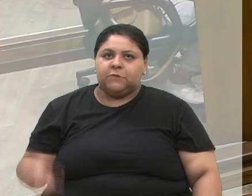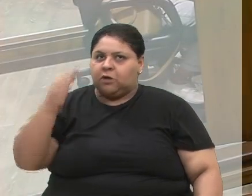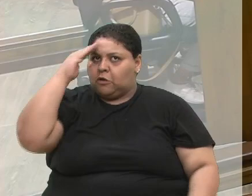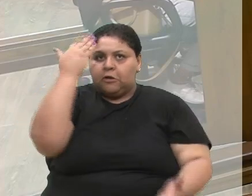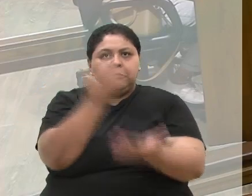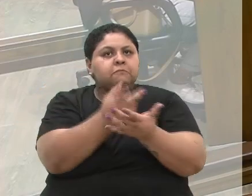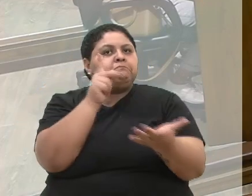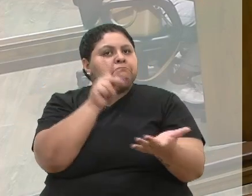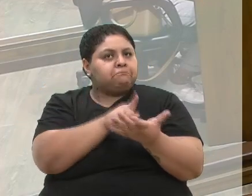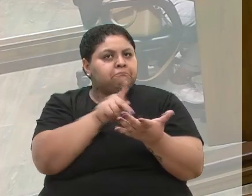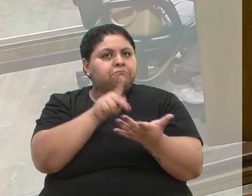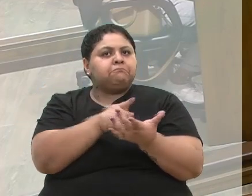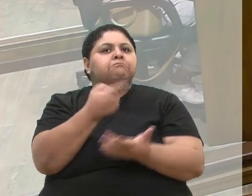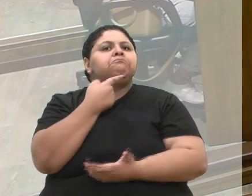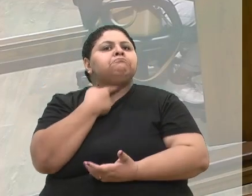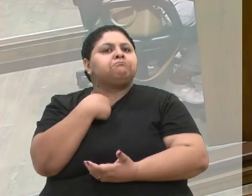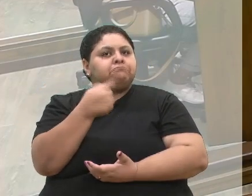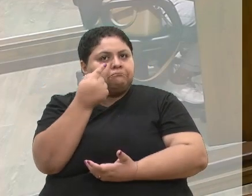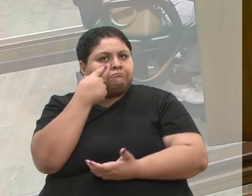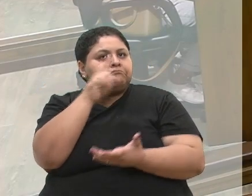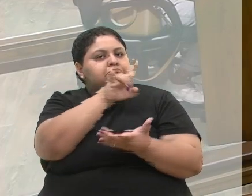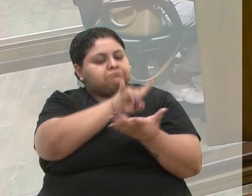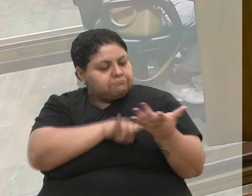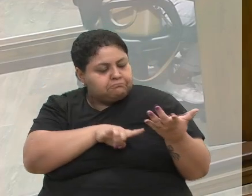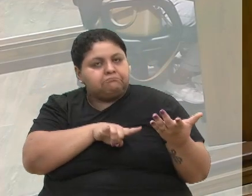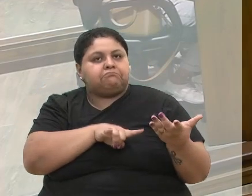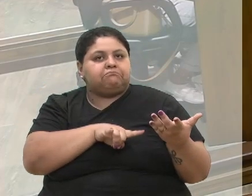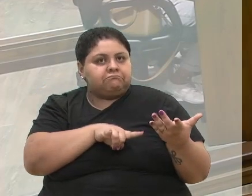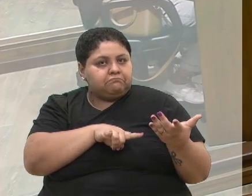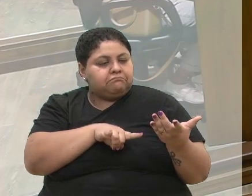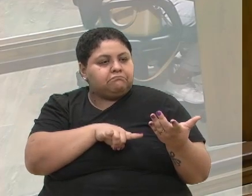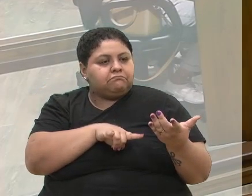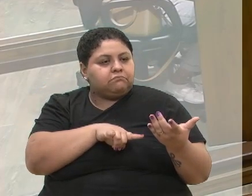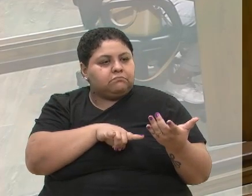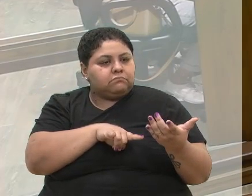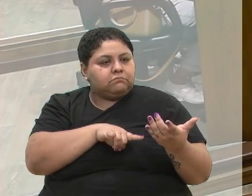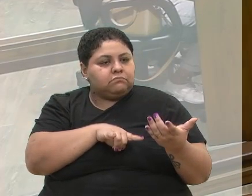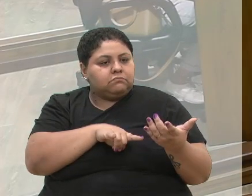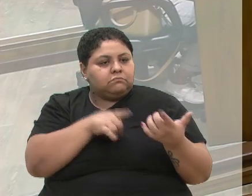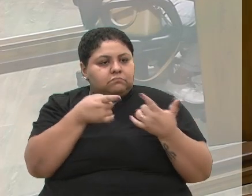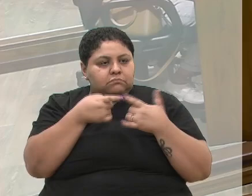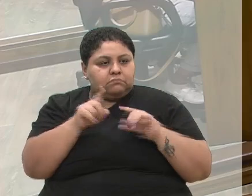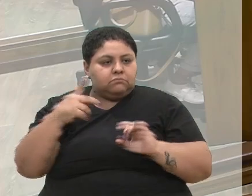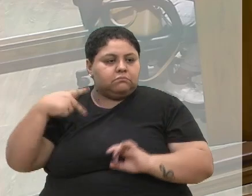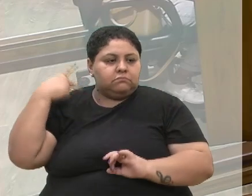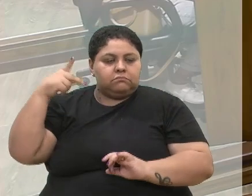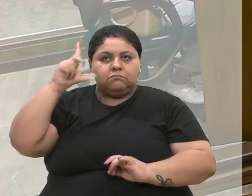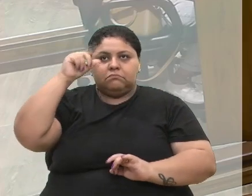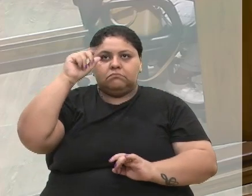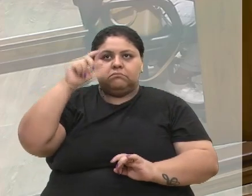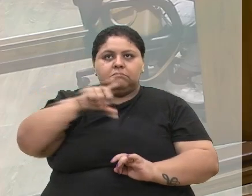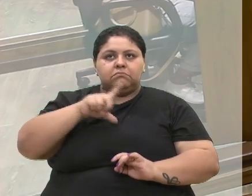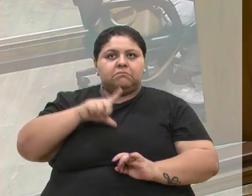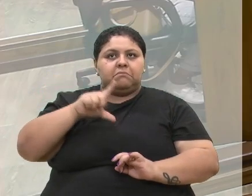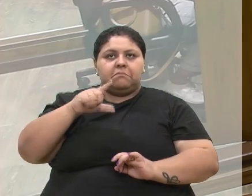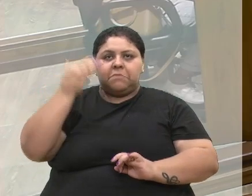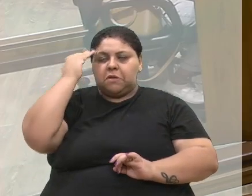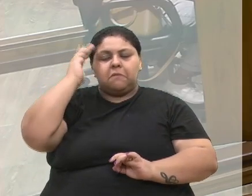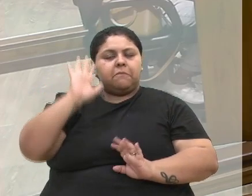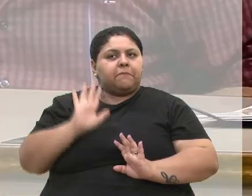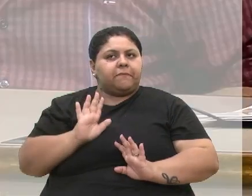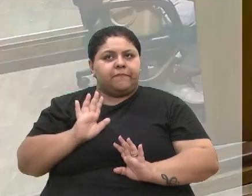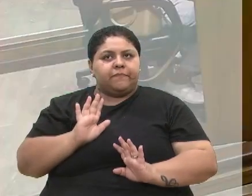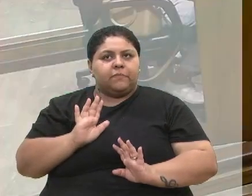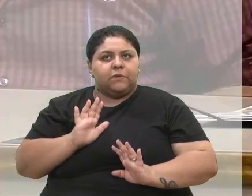gostaria até de ver essa documentação, né? Mas aquilo que o vereador Scalco falou também não tinha conhecimento